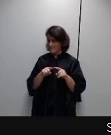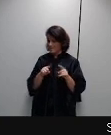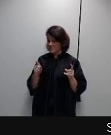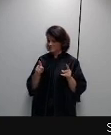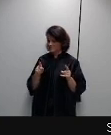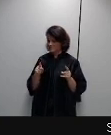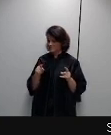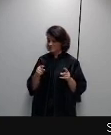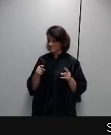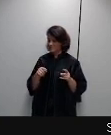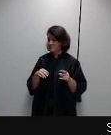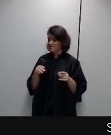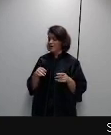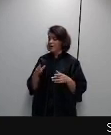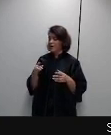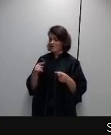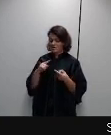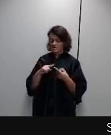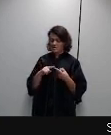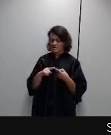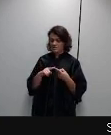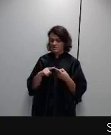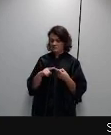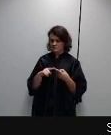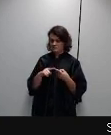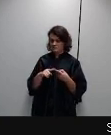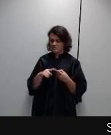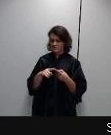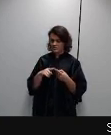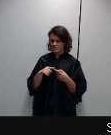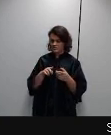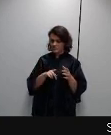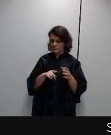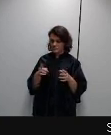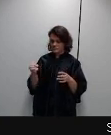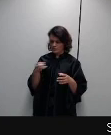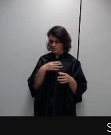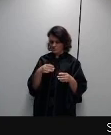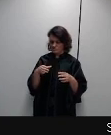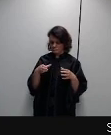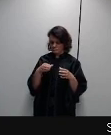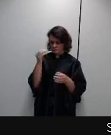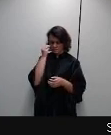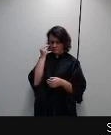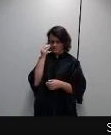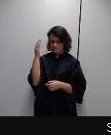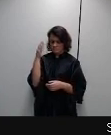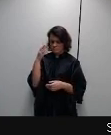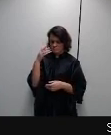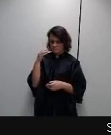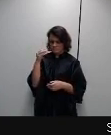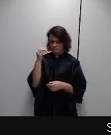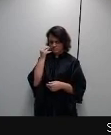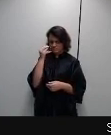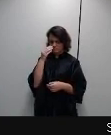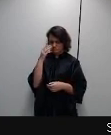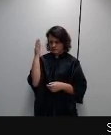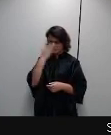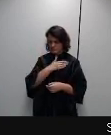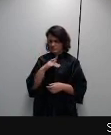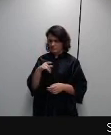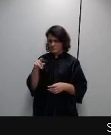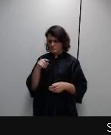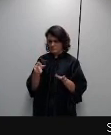conselho de Reis an Array valoração do conjunto probatório puxa nos autos como ocorre fazer efeito e as cores são branca